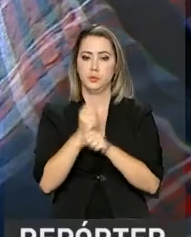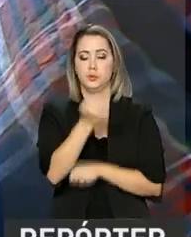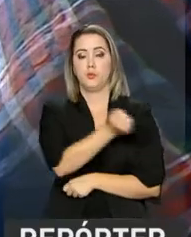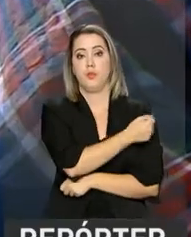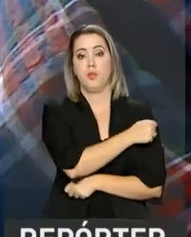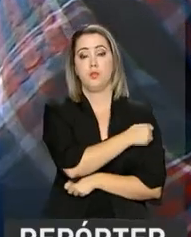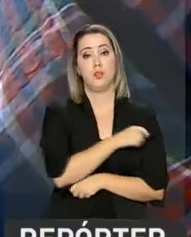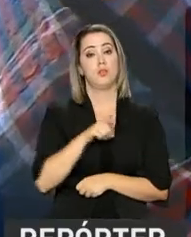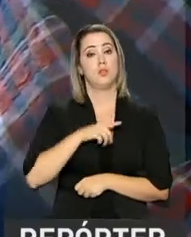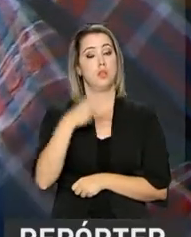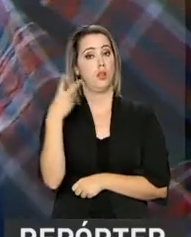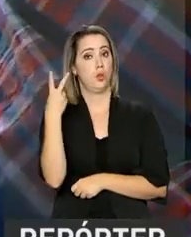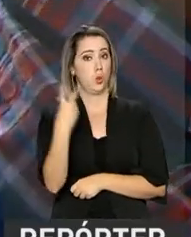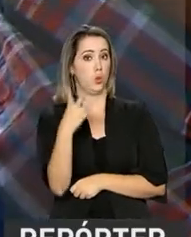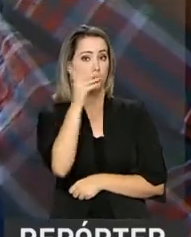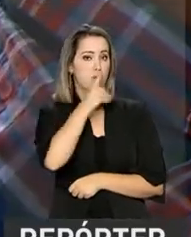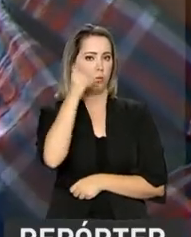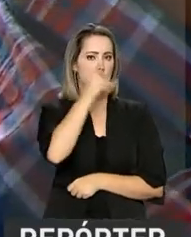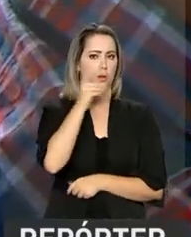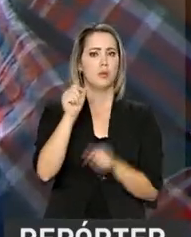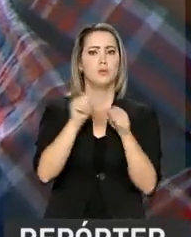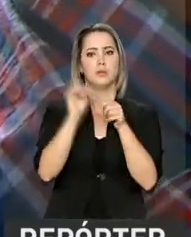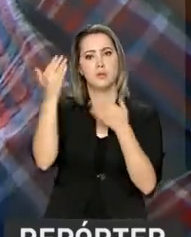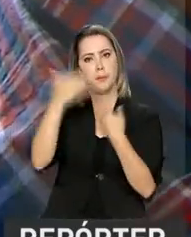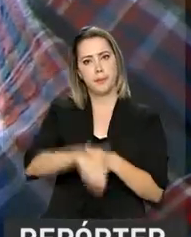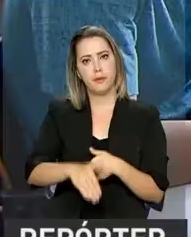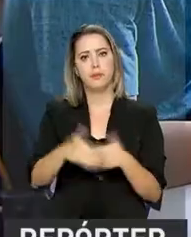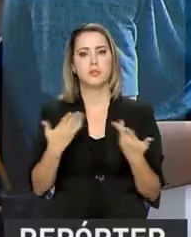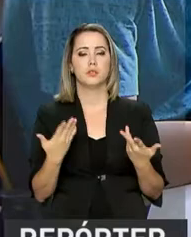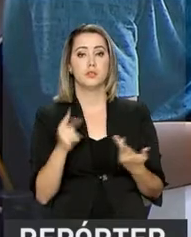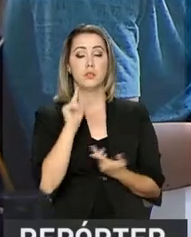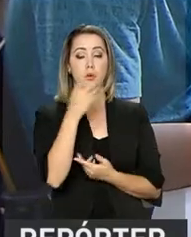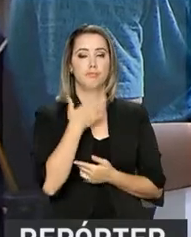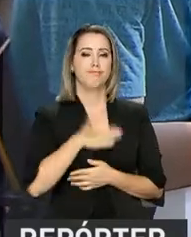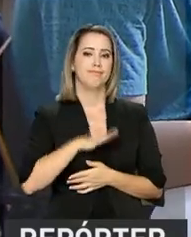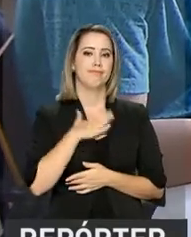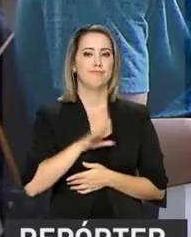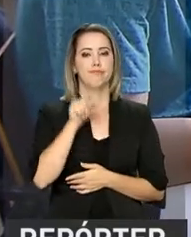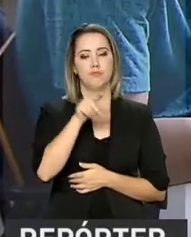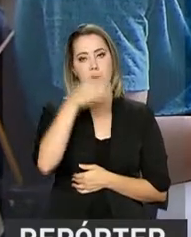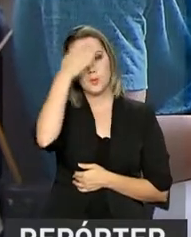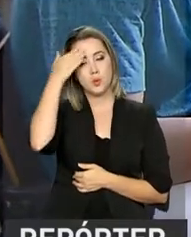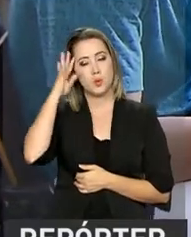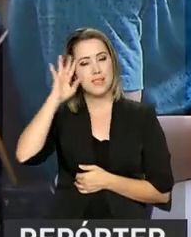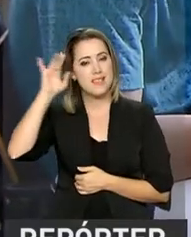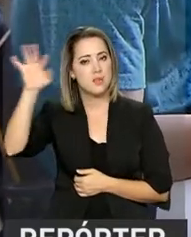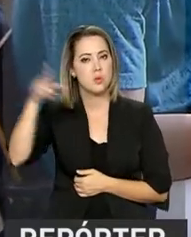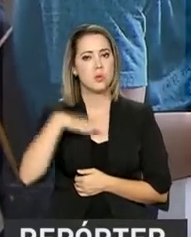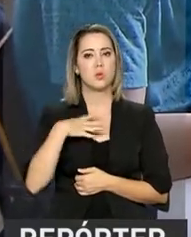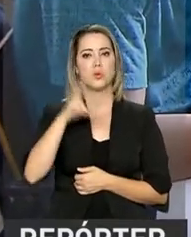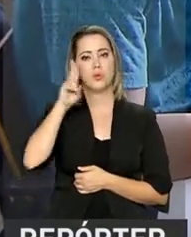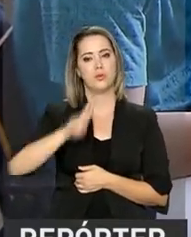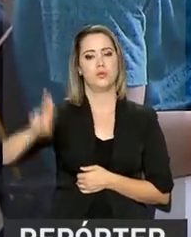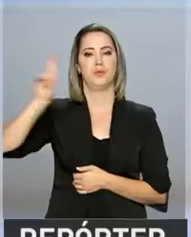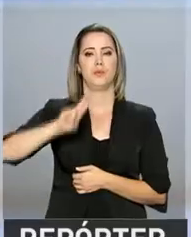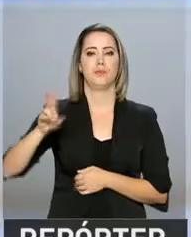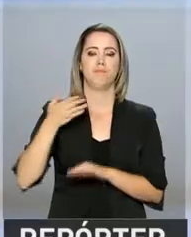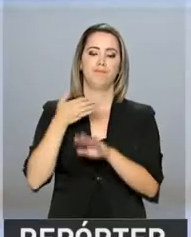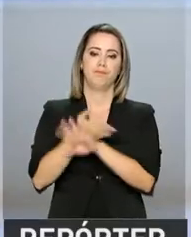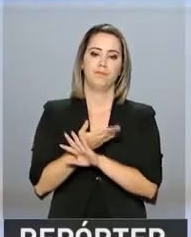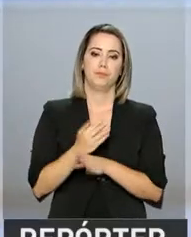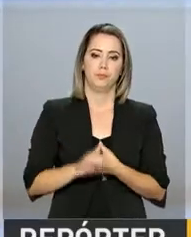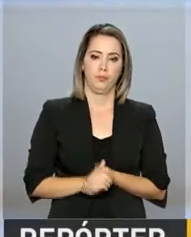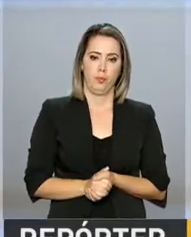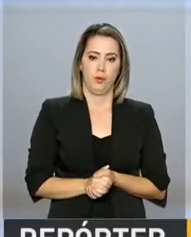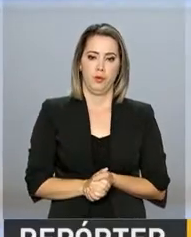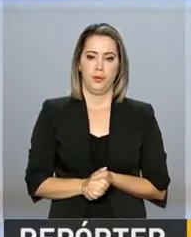estudantes vão ter 2 domingos seguidos para fazer as provas. Um alívio para quem sonha com uma vaga na universidade. Agora a gente vai